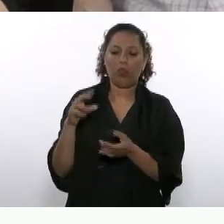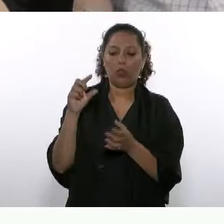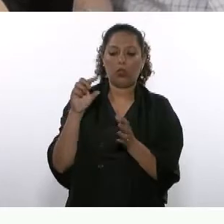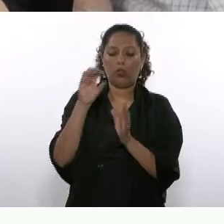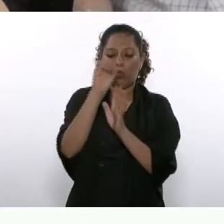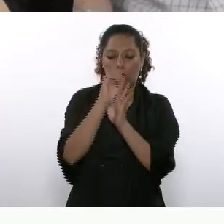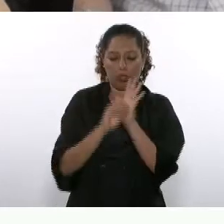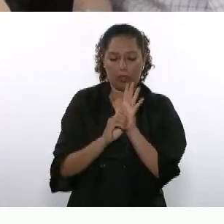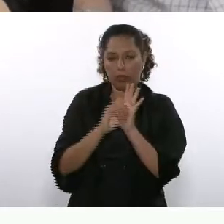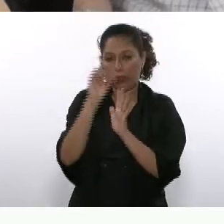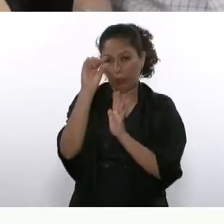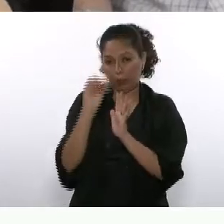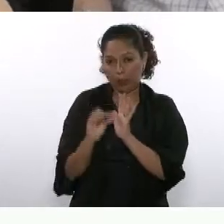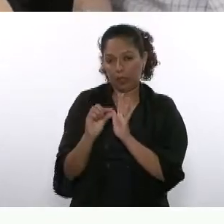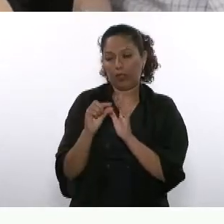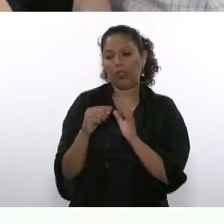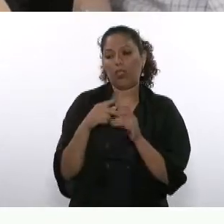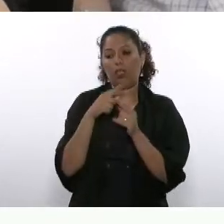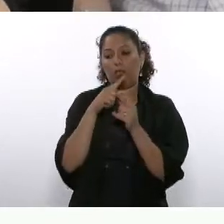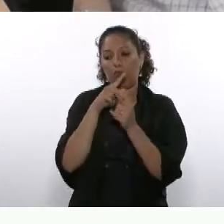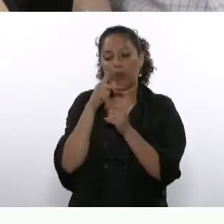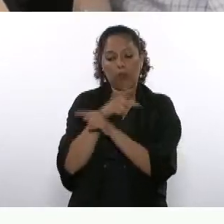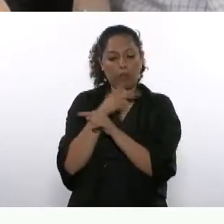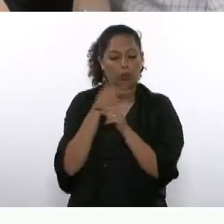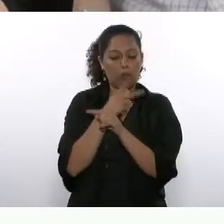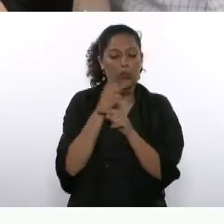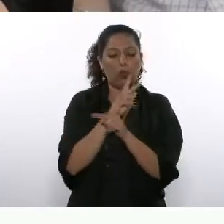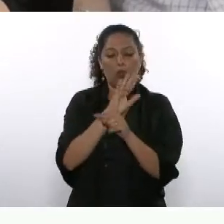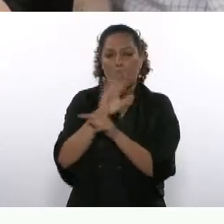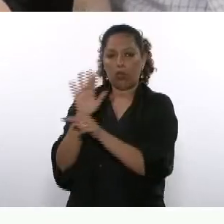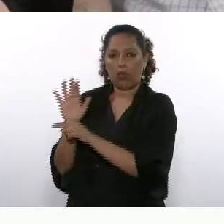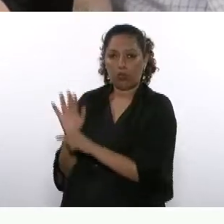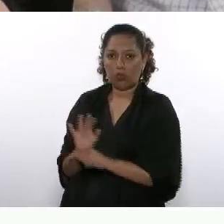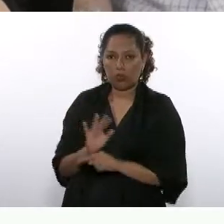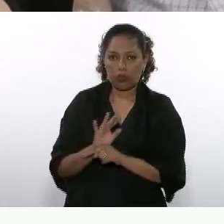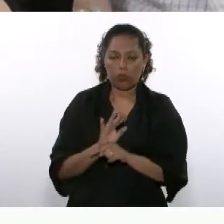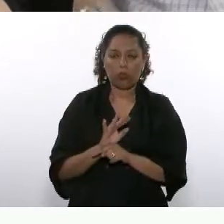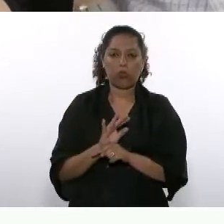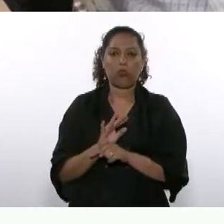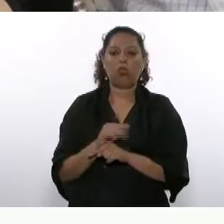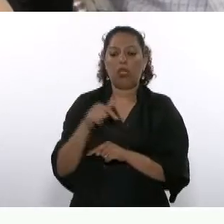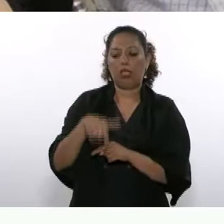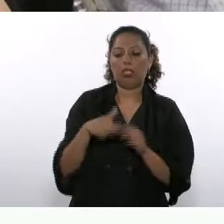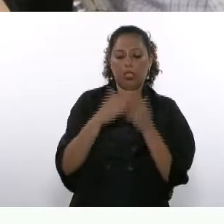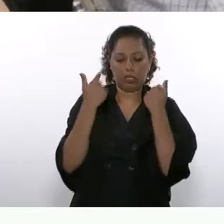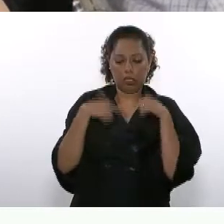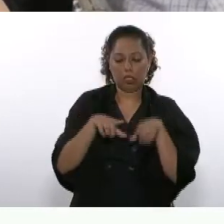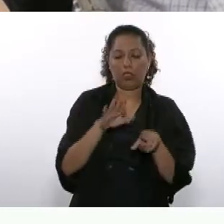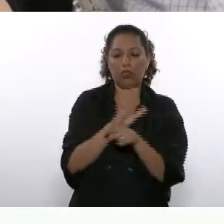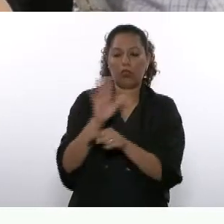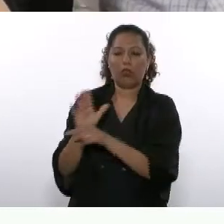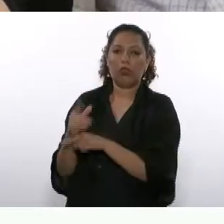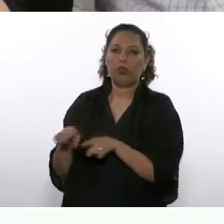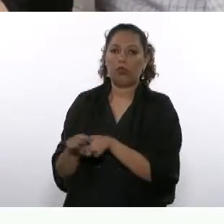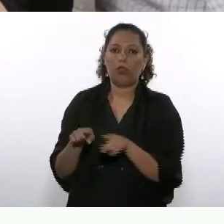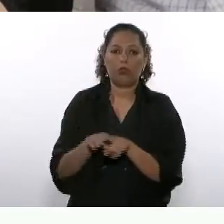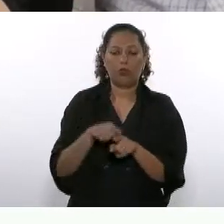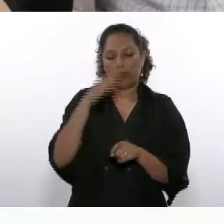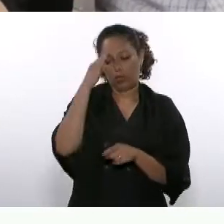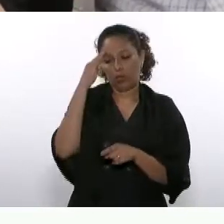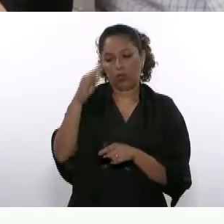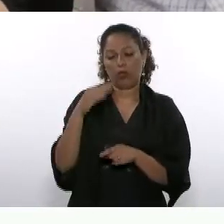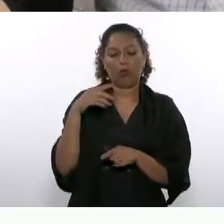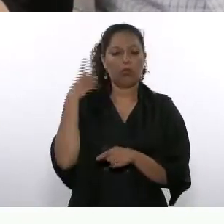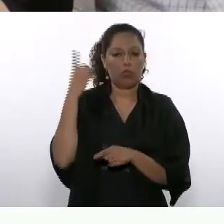seria mínimo, ele correu muito atrás, teve o apoio da LERJ, especialmente dos deputados Gustavo